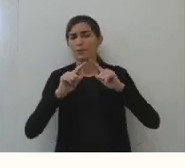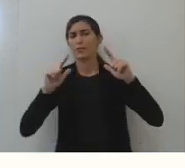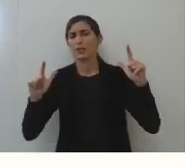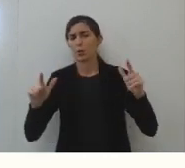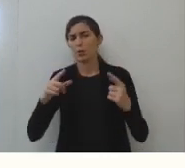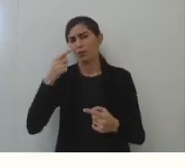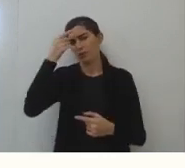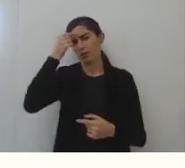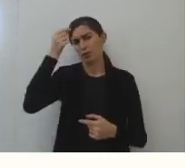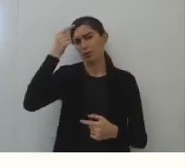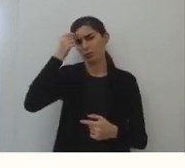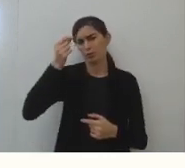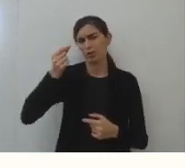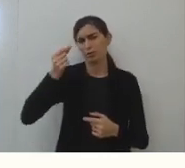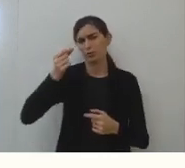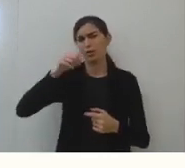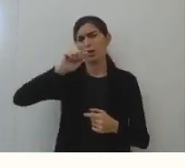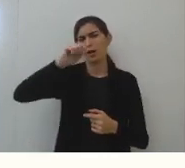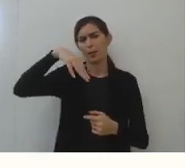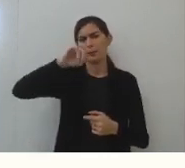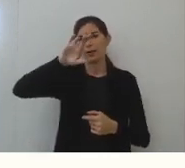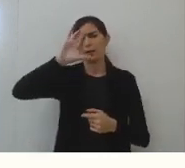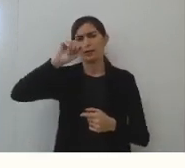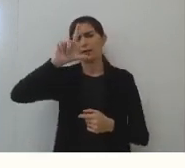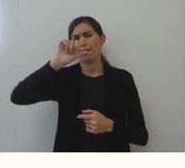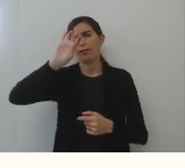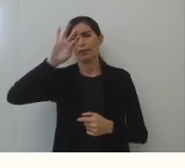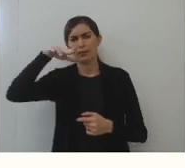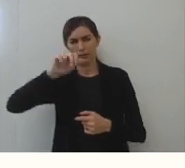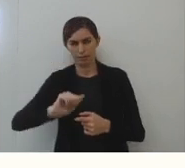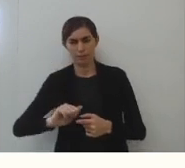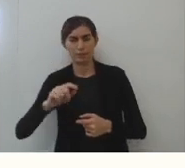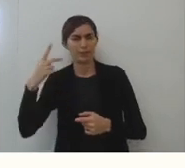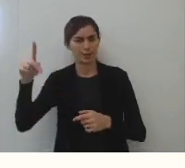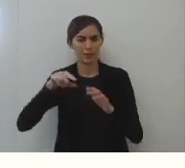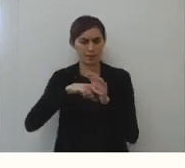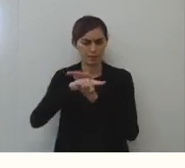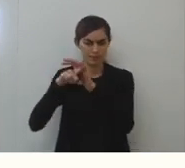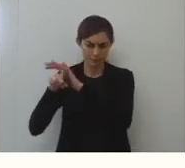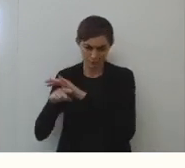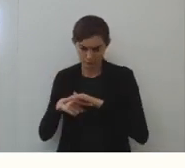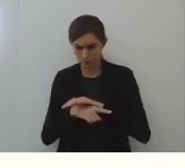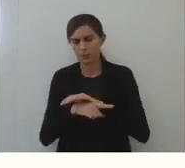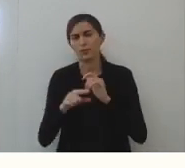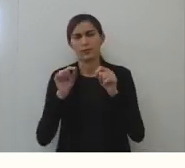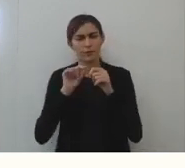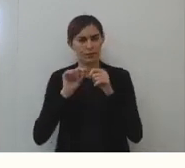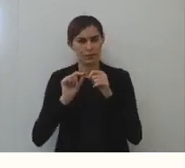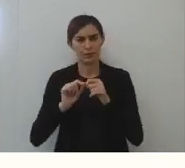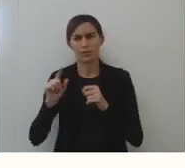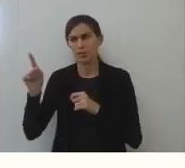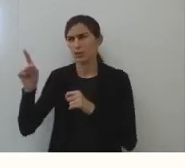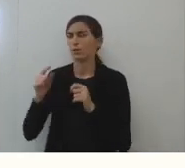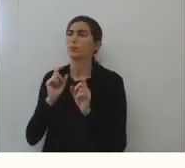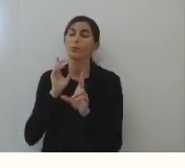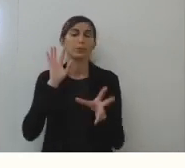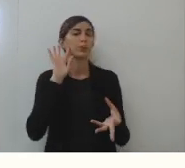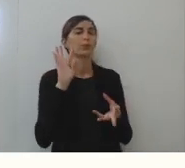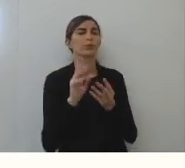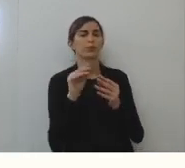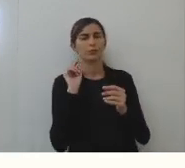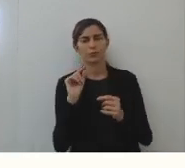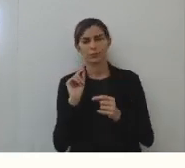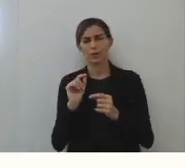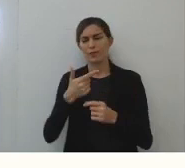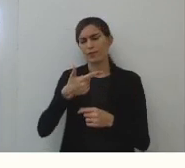maiores universidades da América Latina, tá certo? Nessa pesquisa que eles fizeram, eles chegaram às seguintes conclusões,